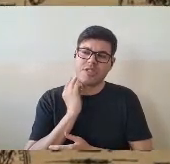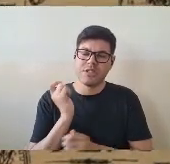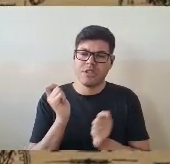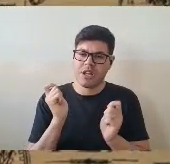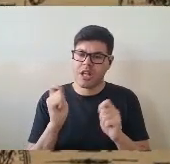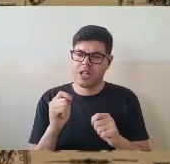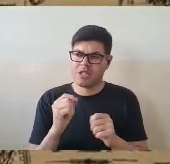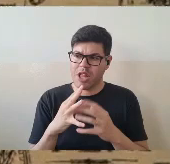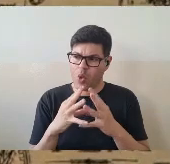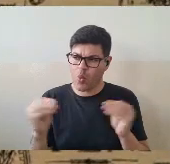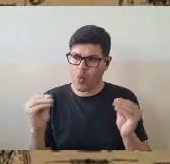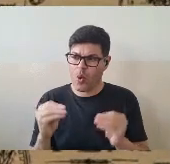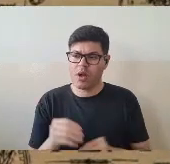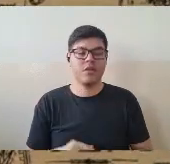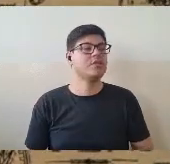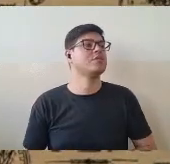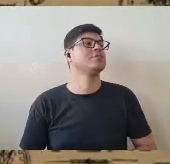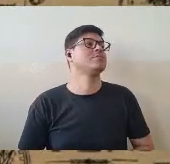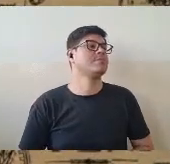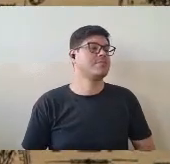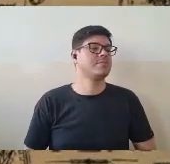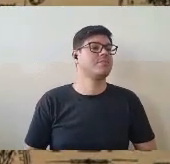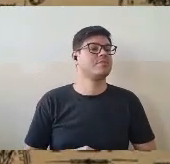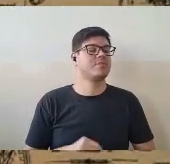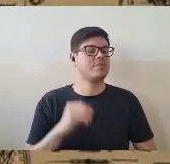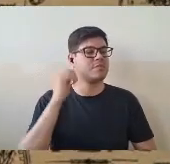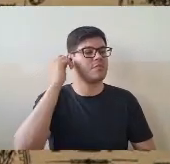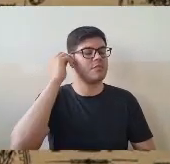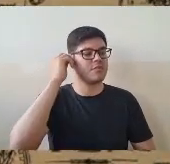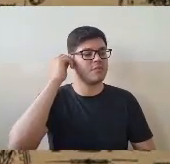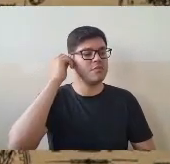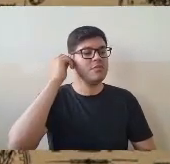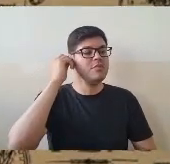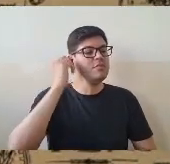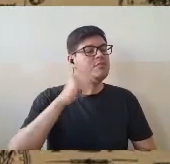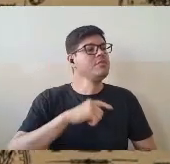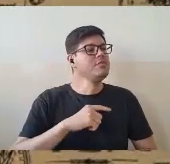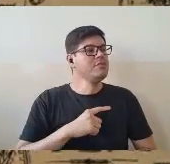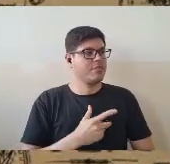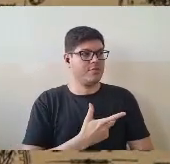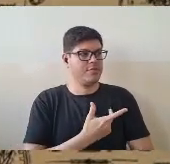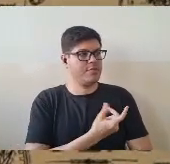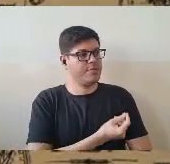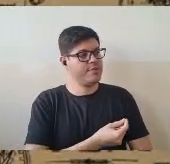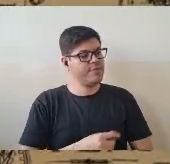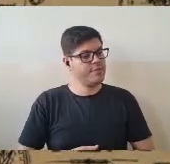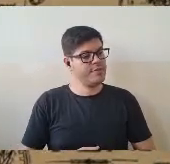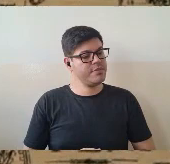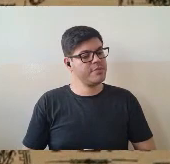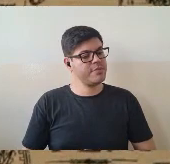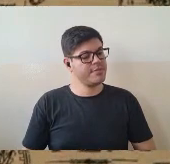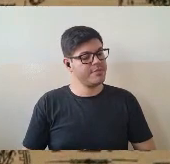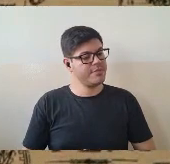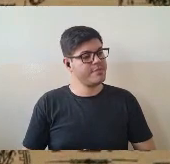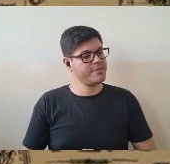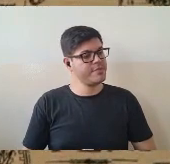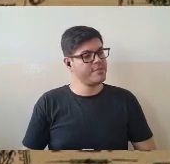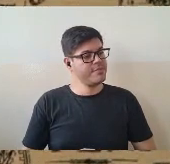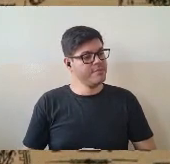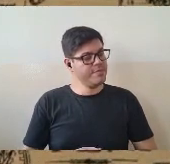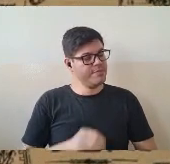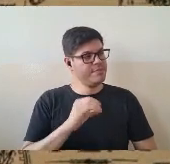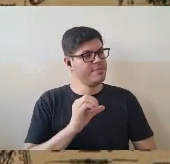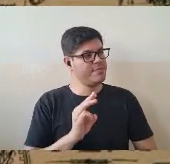A vacina ACWY, Sim. a vacina meningo B, entendeu? São 2 vacinas